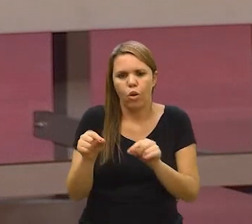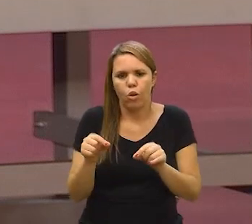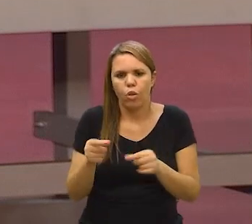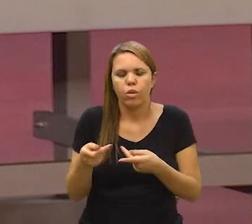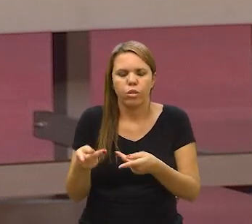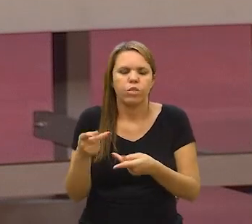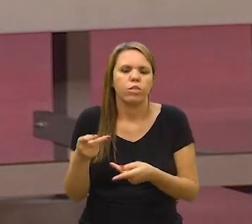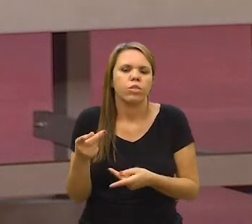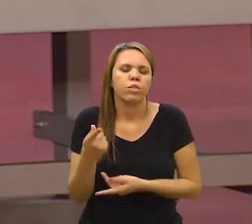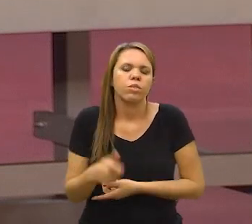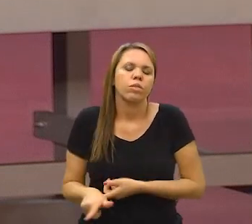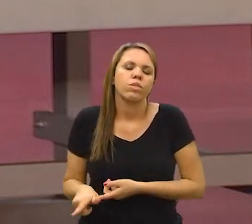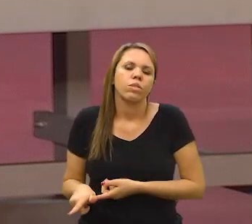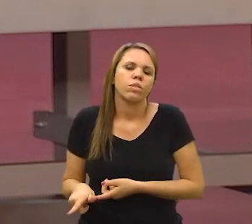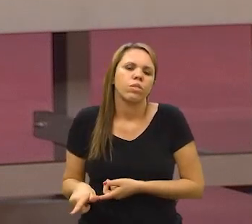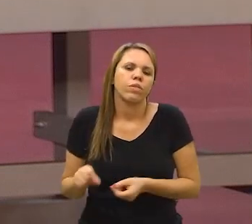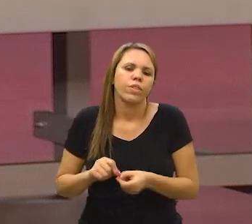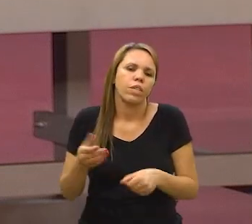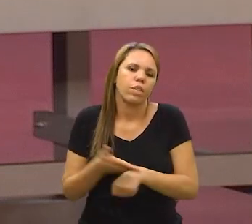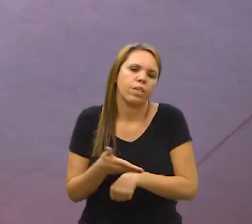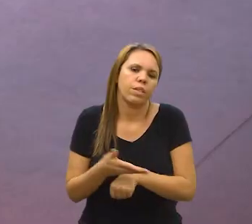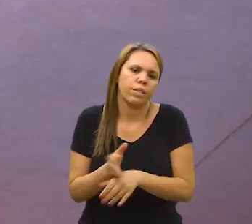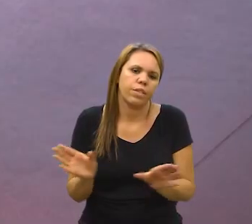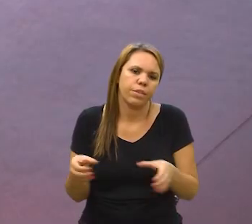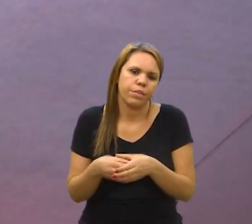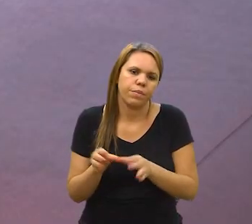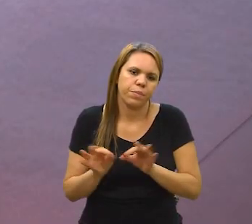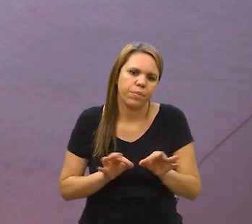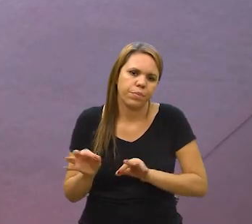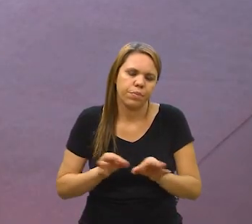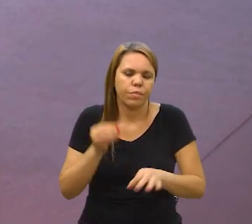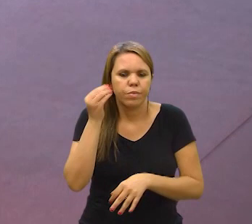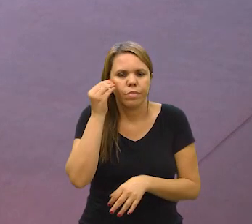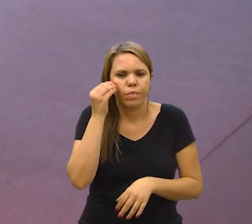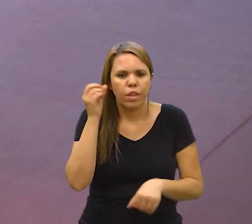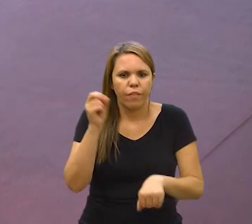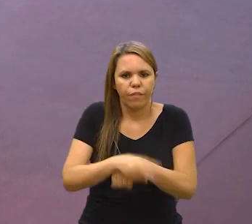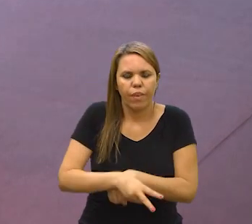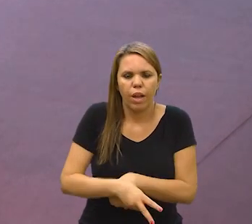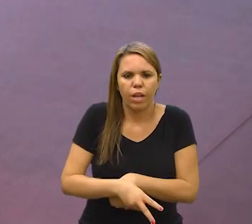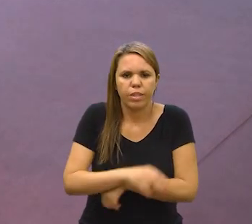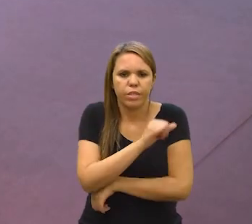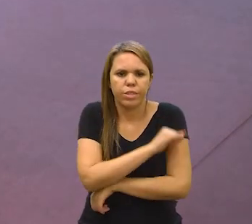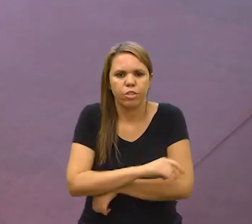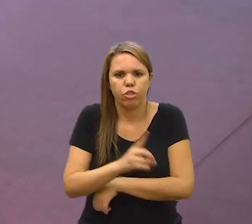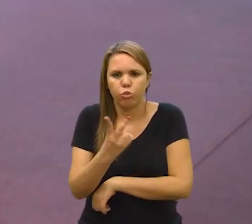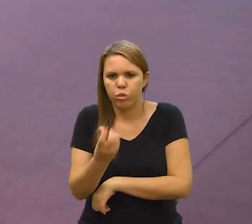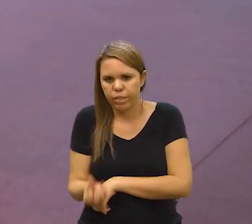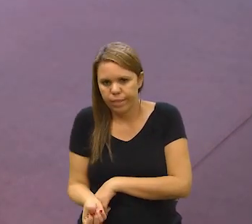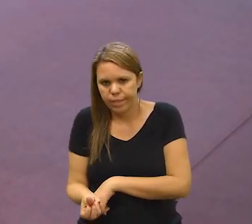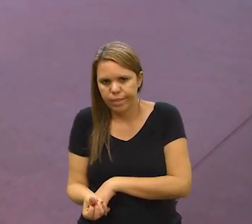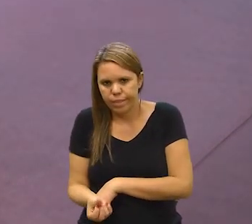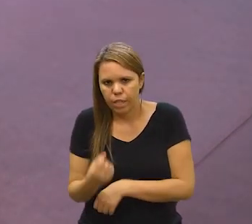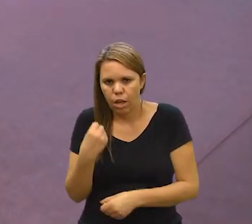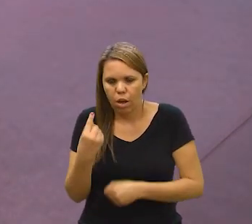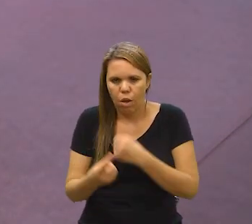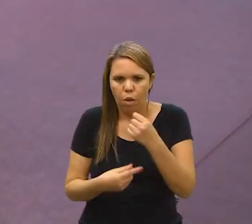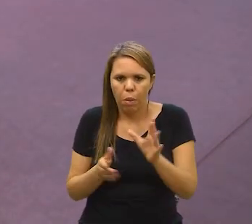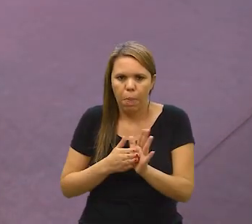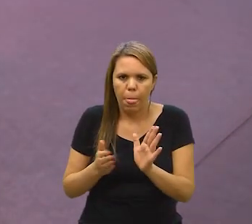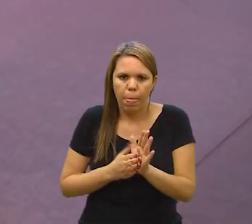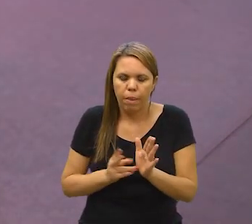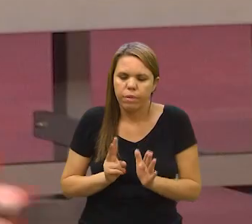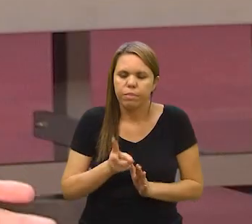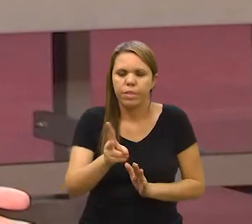novamente, para você fazer parte da seleção que vai se preparar e tentar a vaga para Rio 2016. Eu estava até engatilhado com algumas propostas para seguir